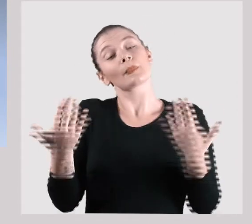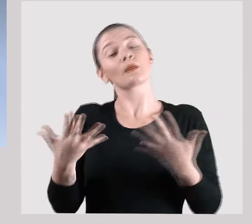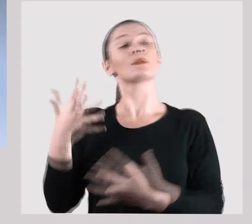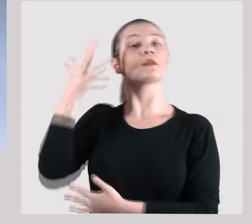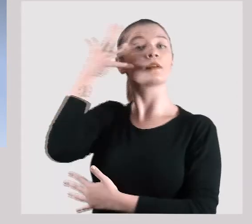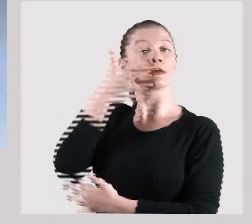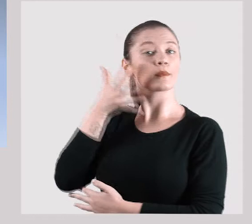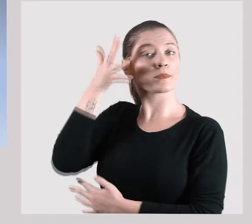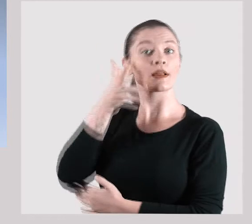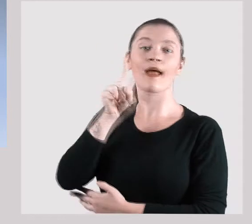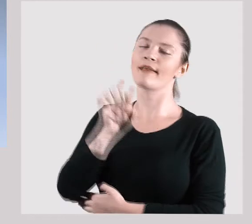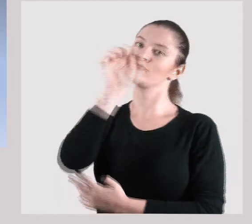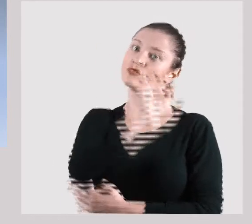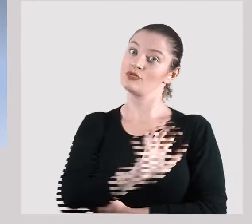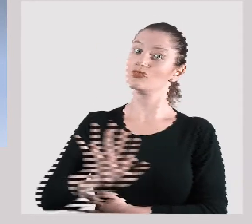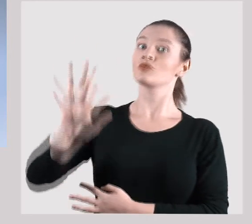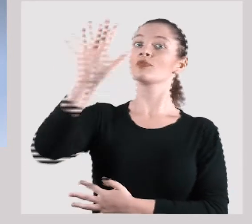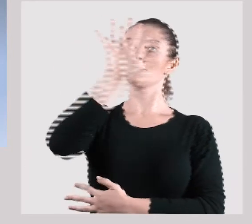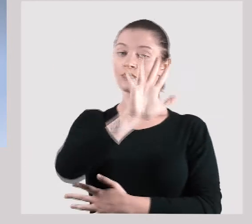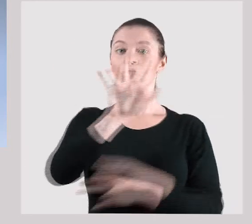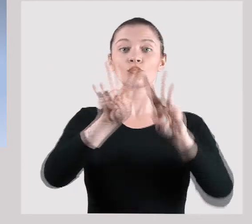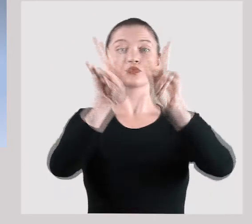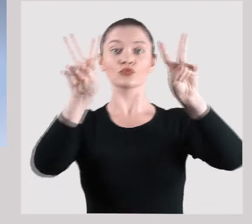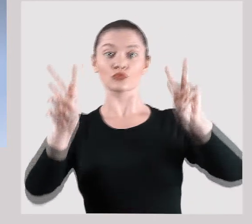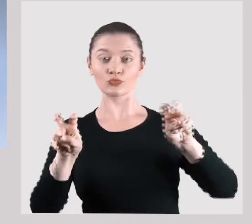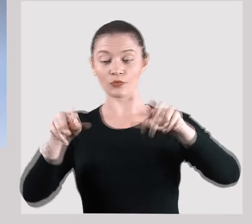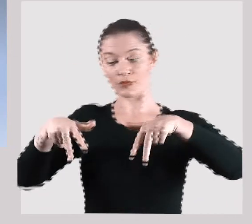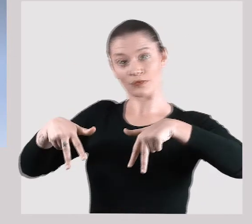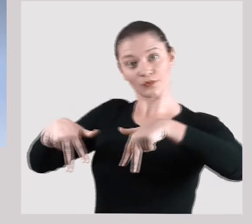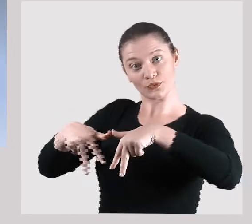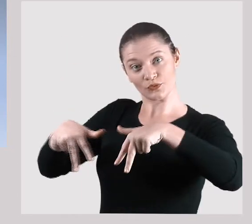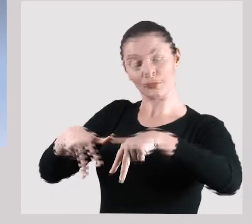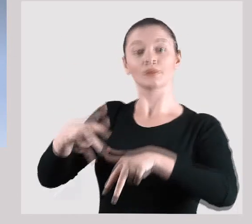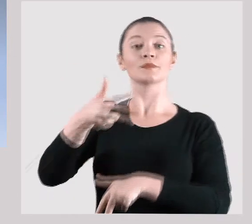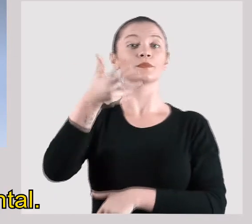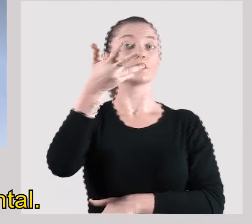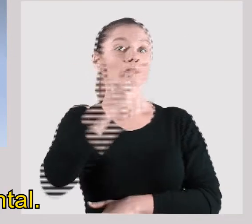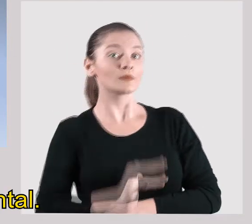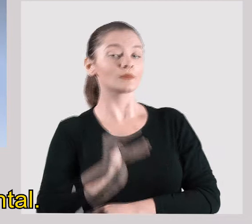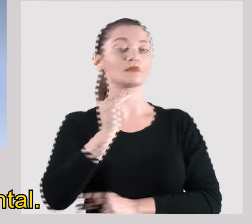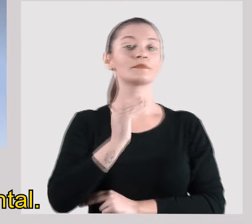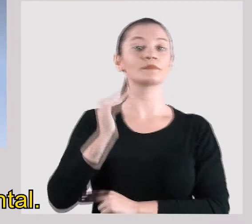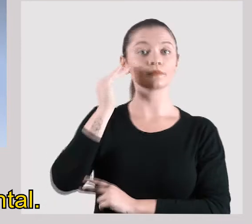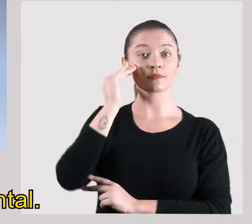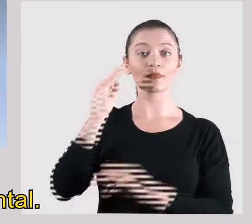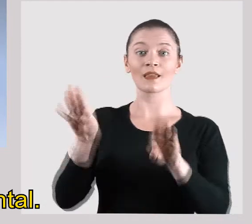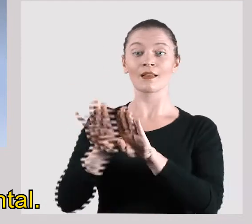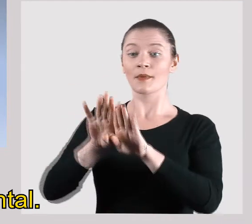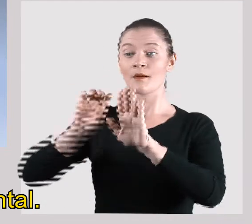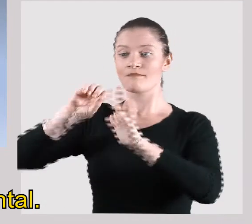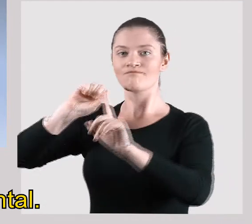palestra vai ser um panorama geral, né, sobre essas questões de gênero na infância e adolescência e o impacto na